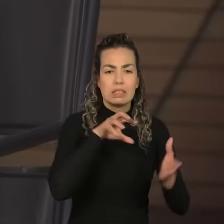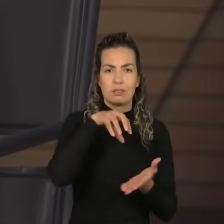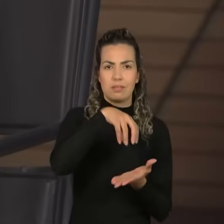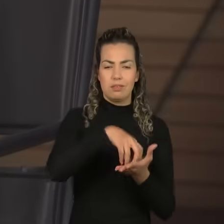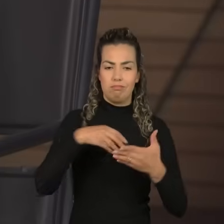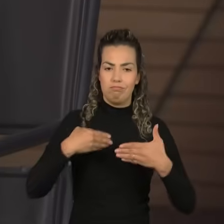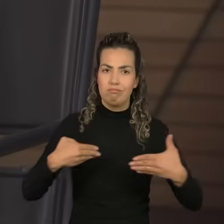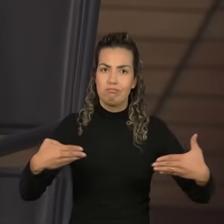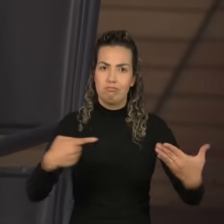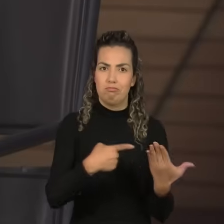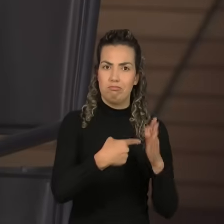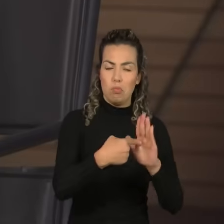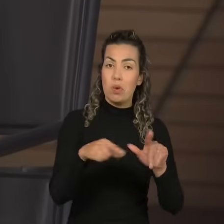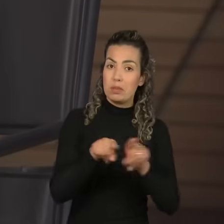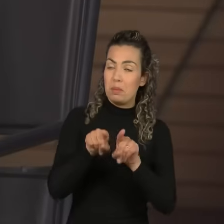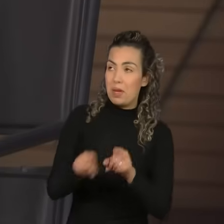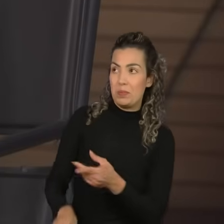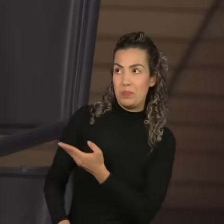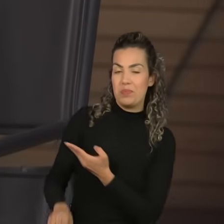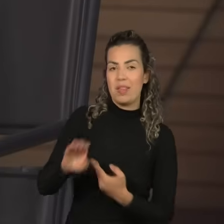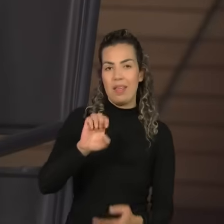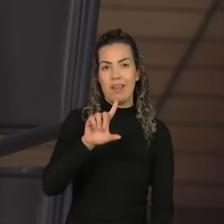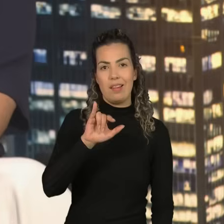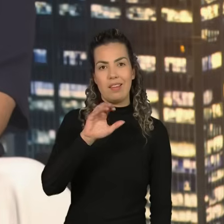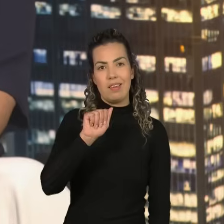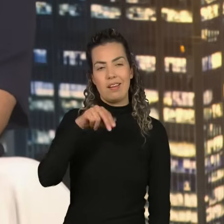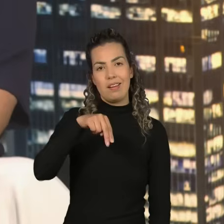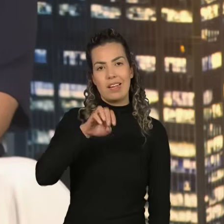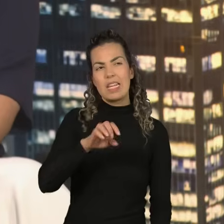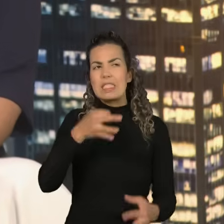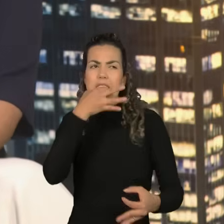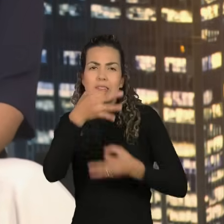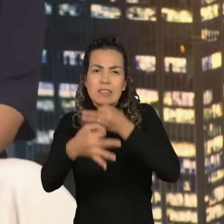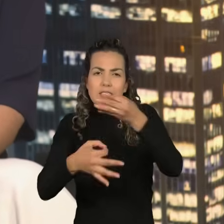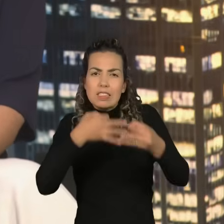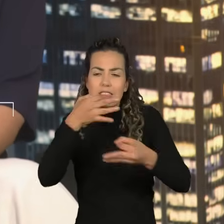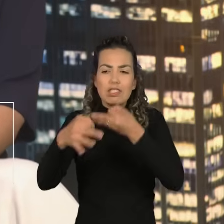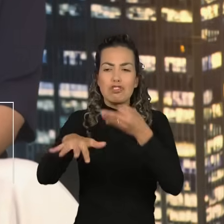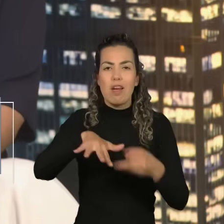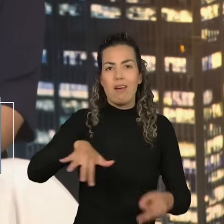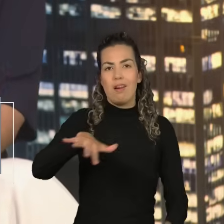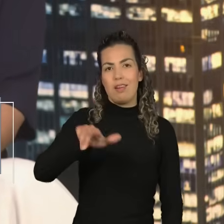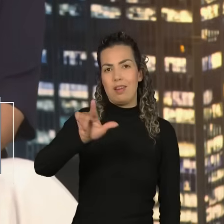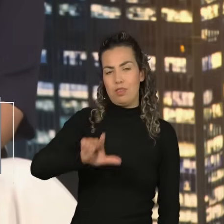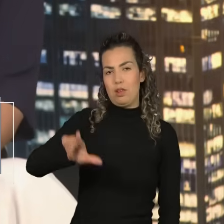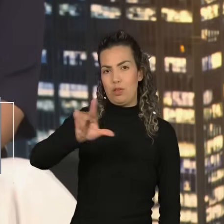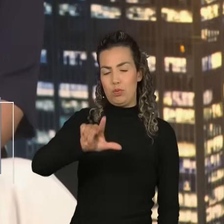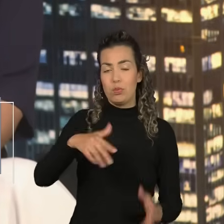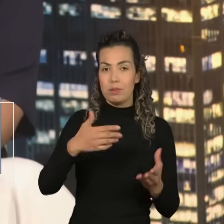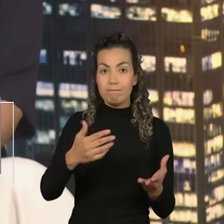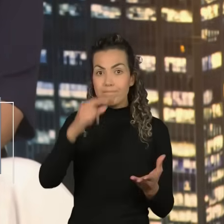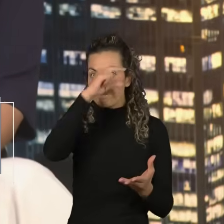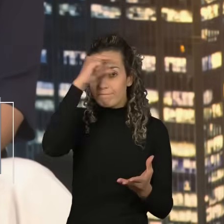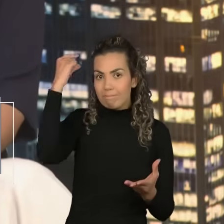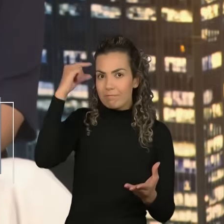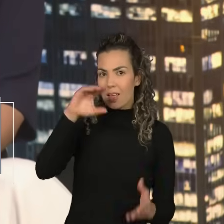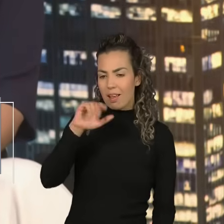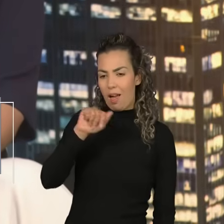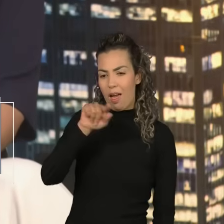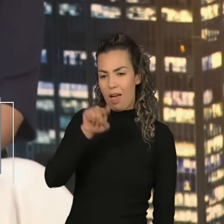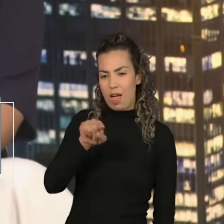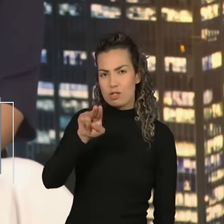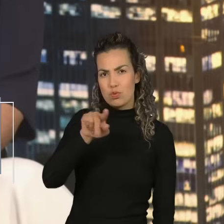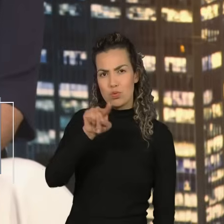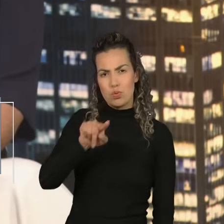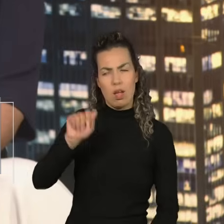USP e crítica literária, Eliane Robert Moraes. O legado de Cazuza permanece vivo também muito pelo esforço da mãe